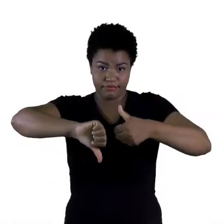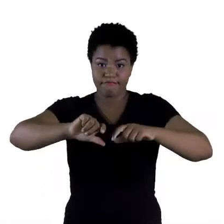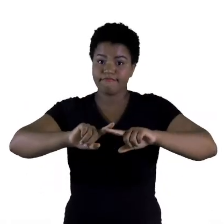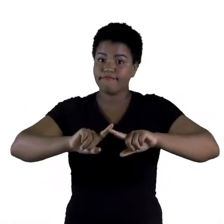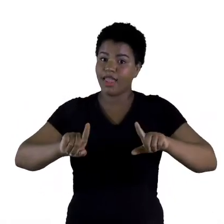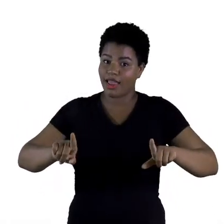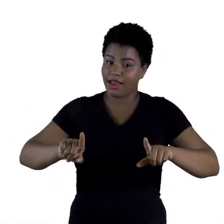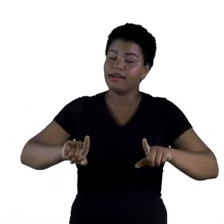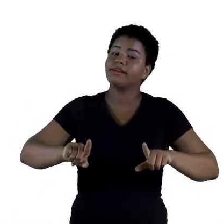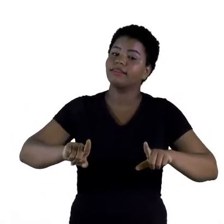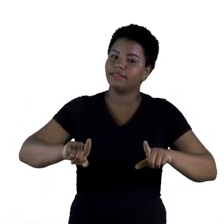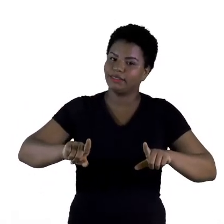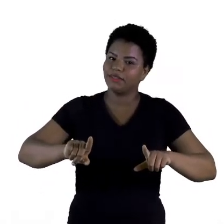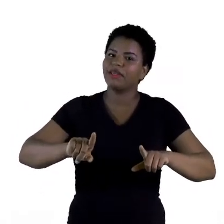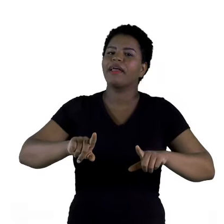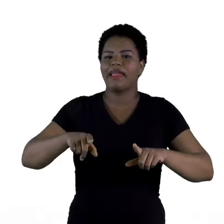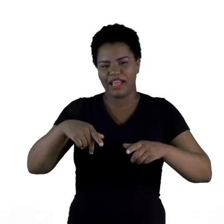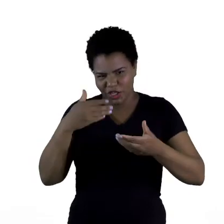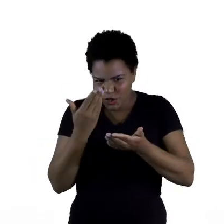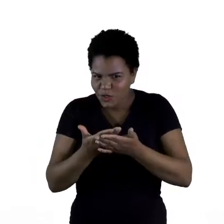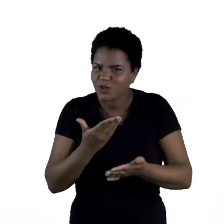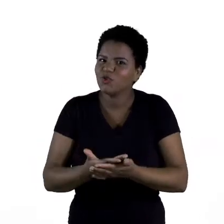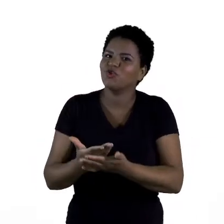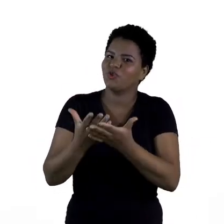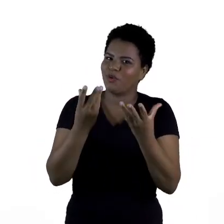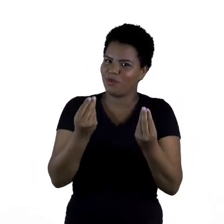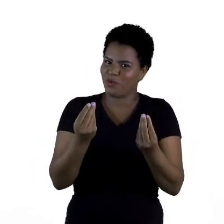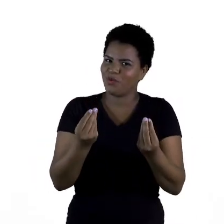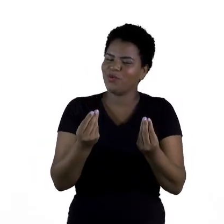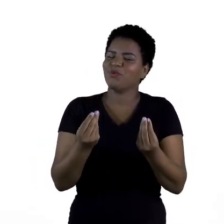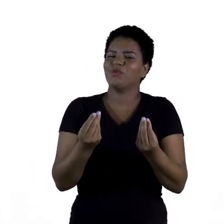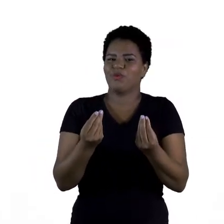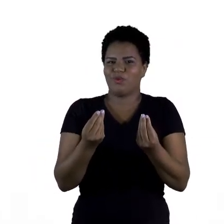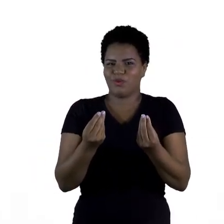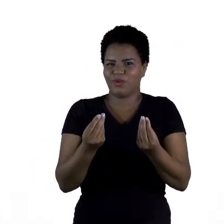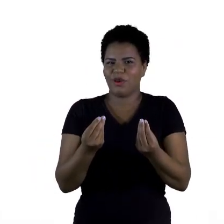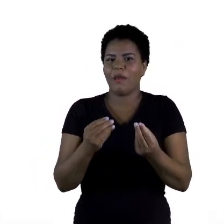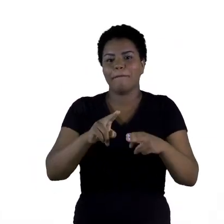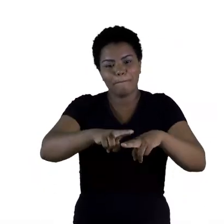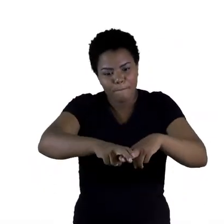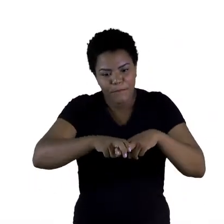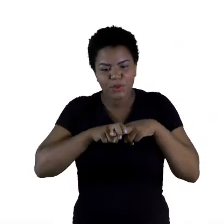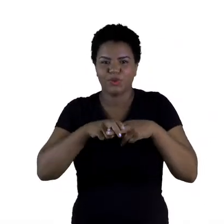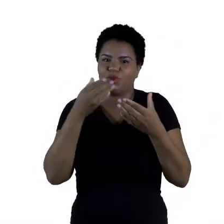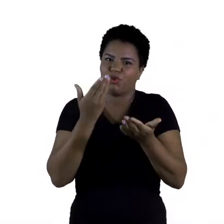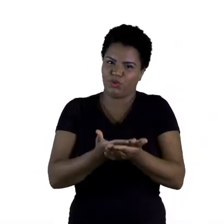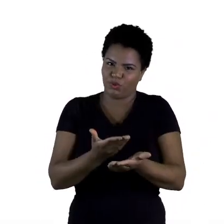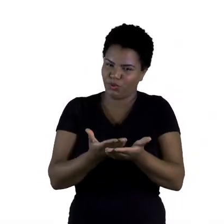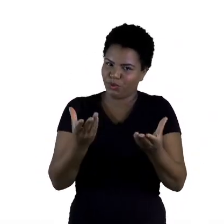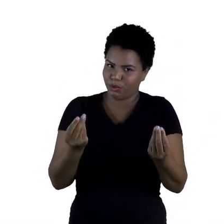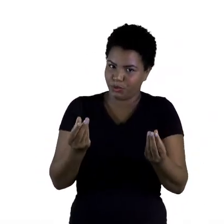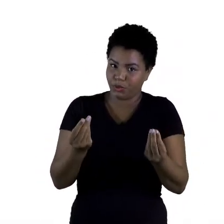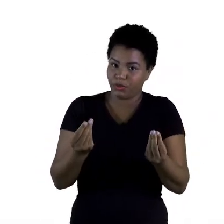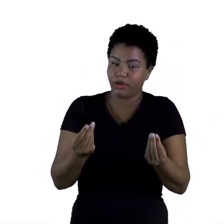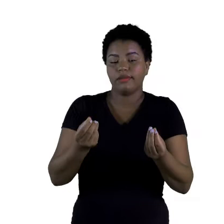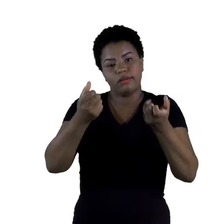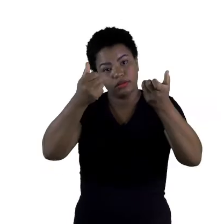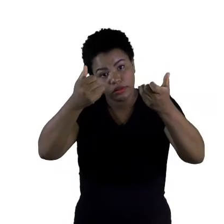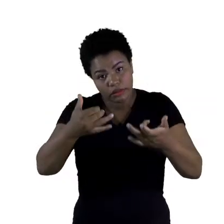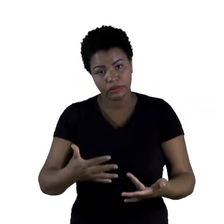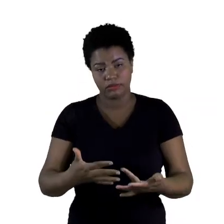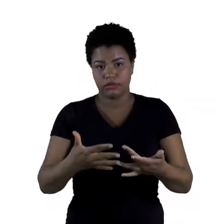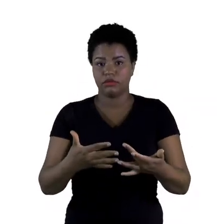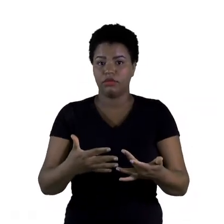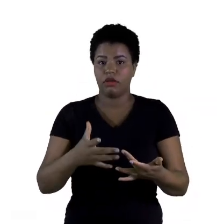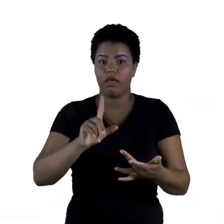isso estuda bastante. Então, por isso, estudo bastante, né? Ele está dando a explicação, é